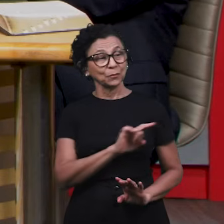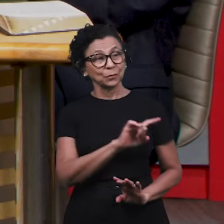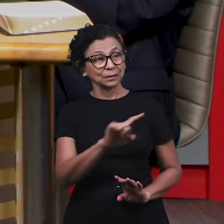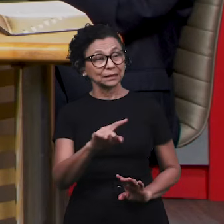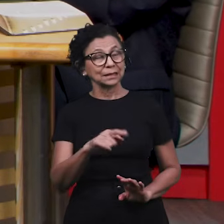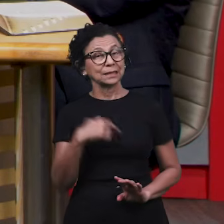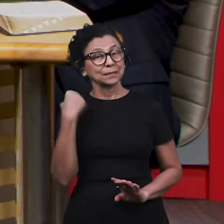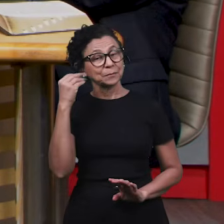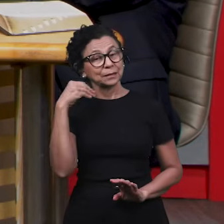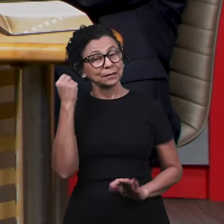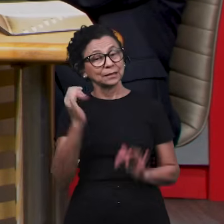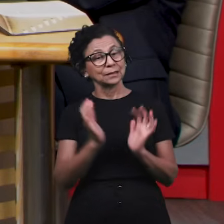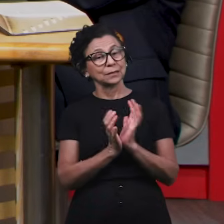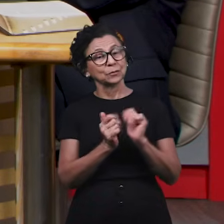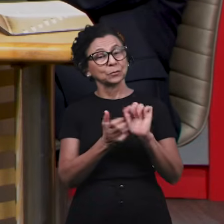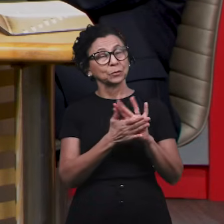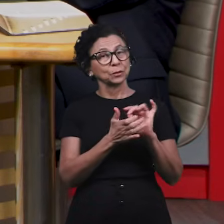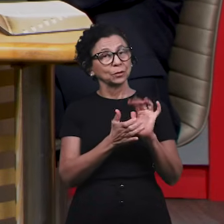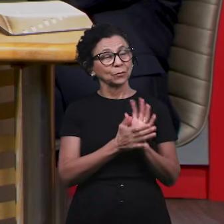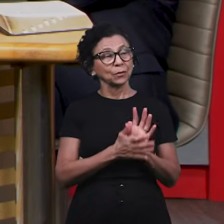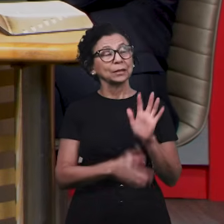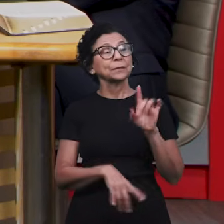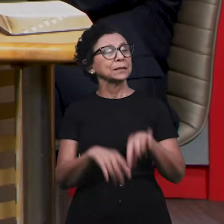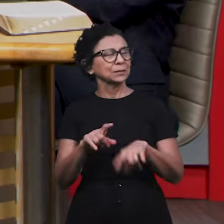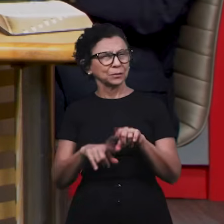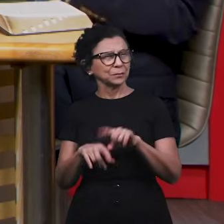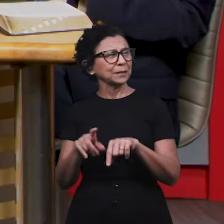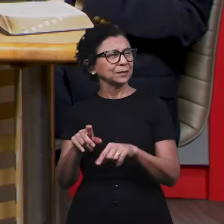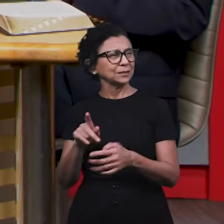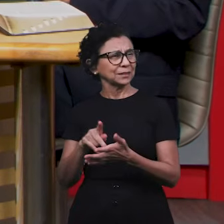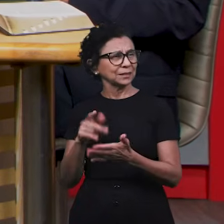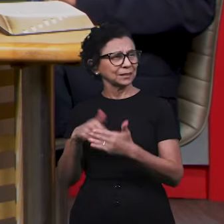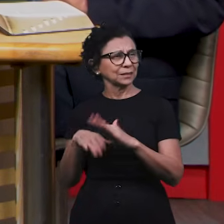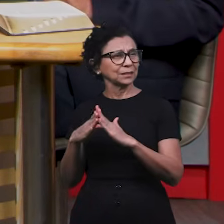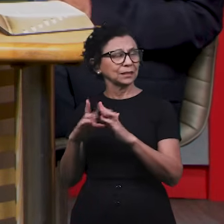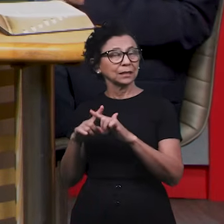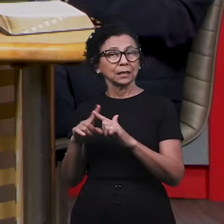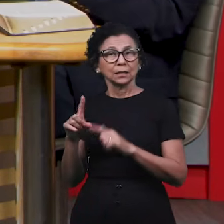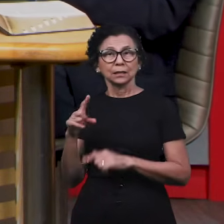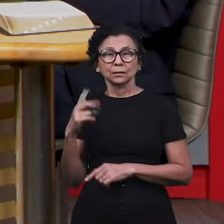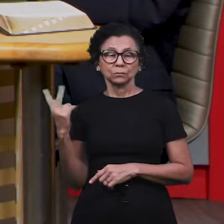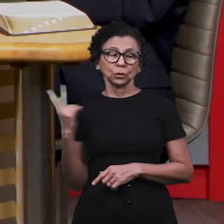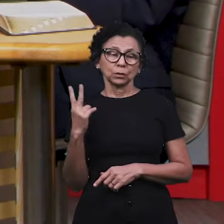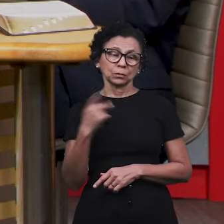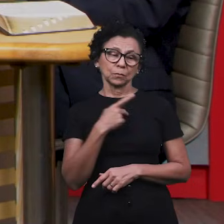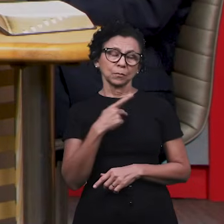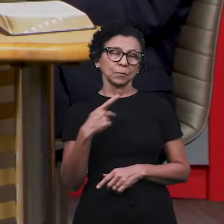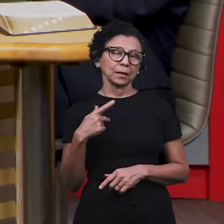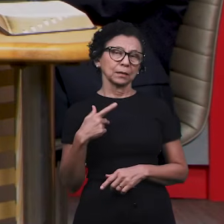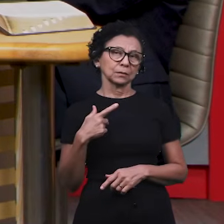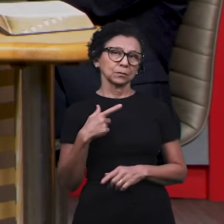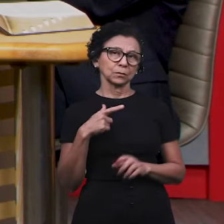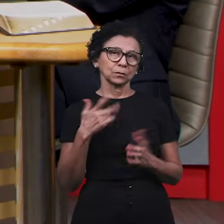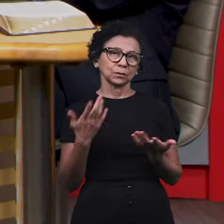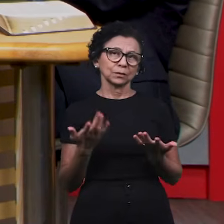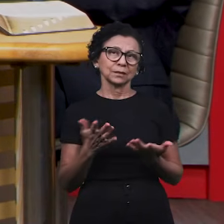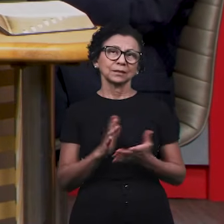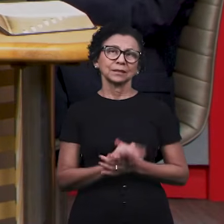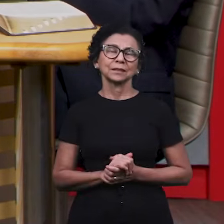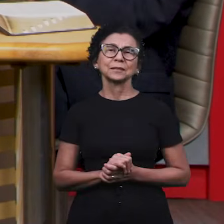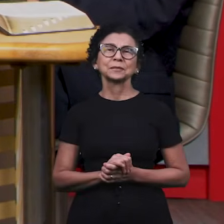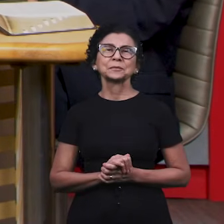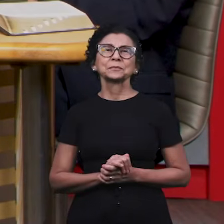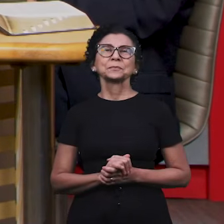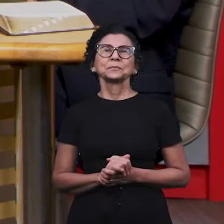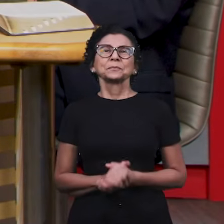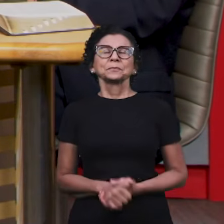louvor e instrumentos na igreja, E nós somos pastores, nós estamos vendo a coisa de uma forma, vocês vão nos mostrar